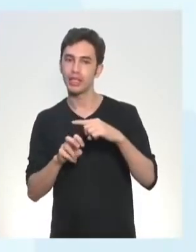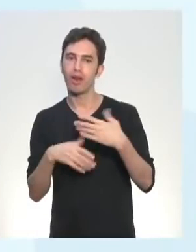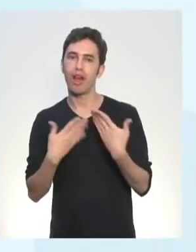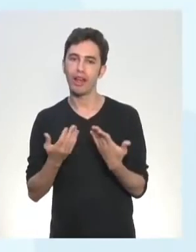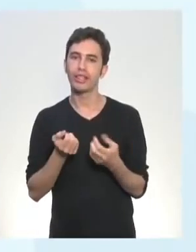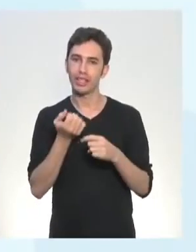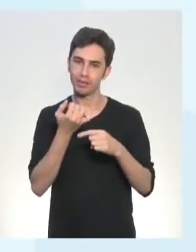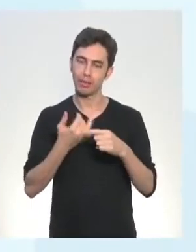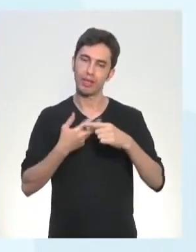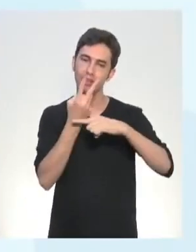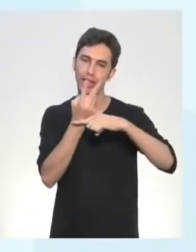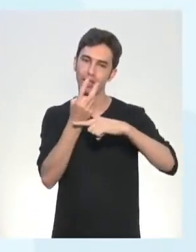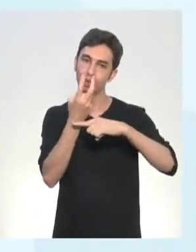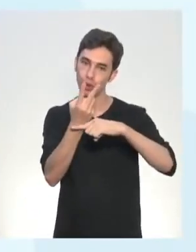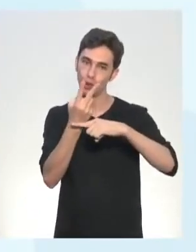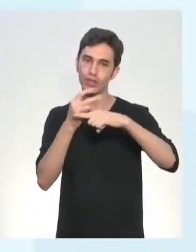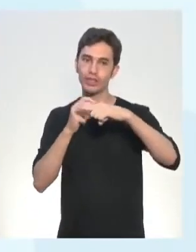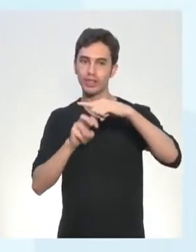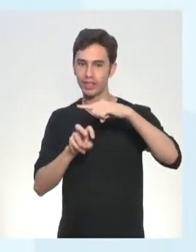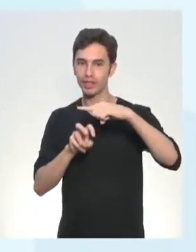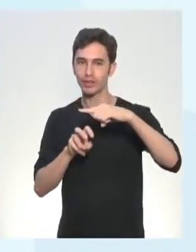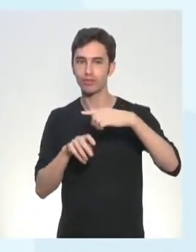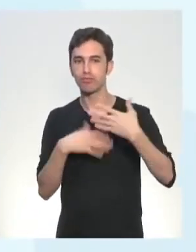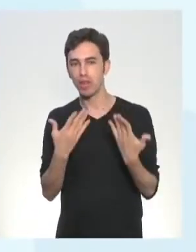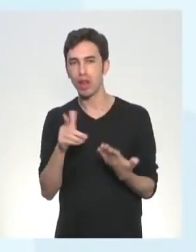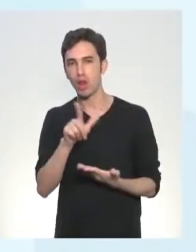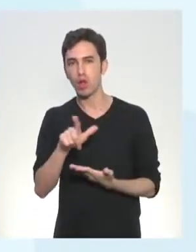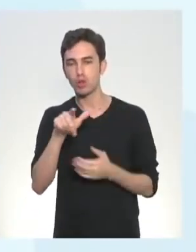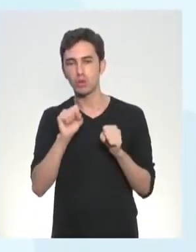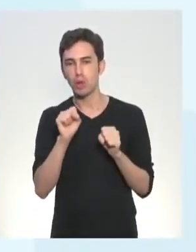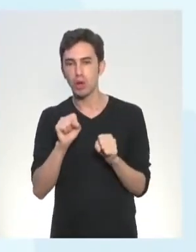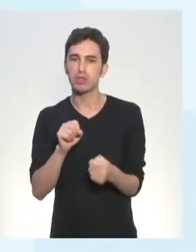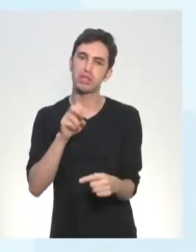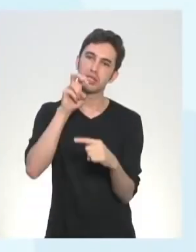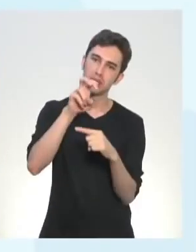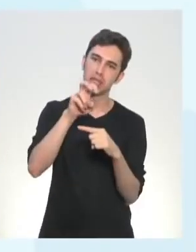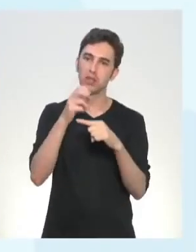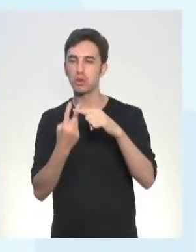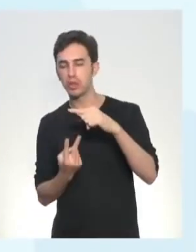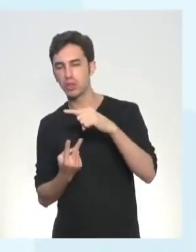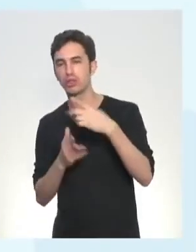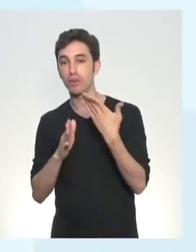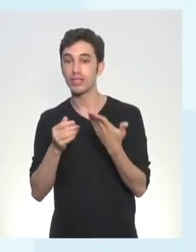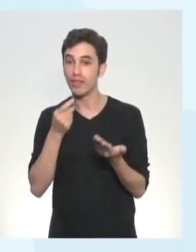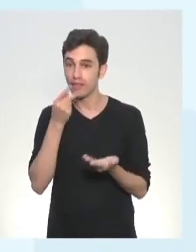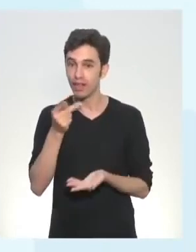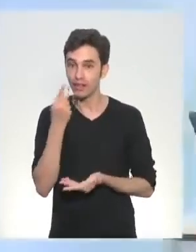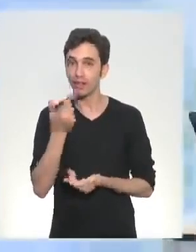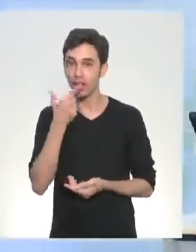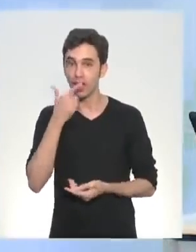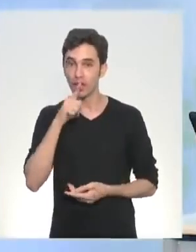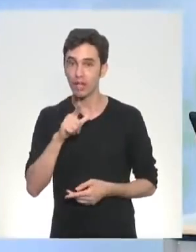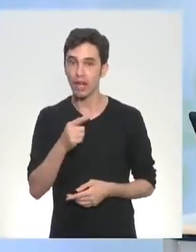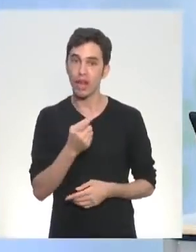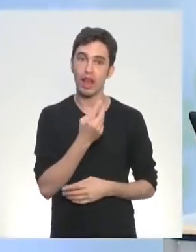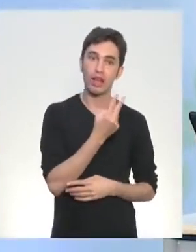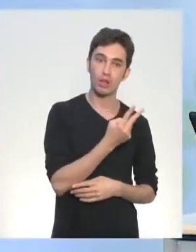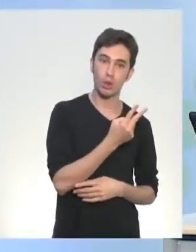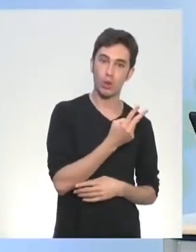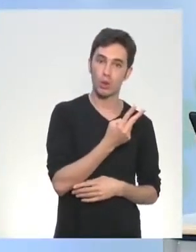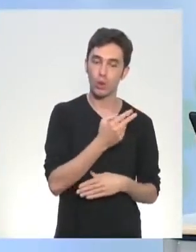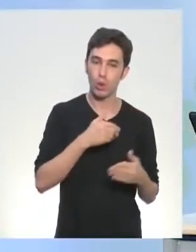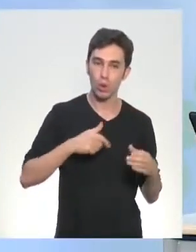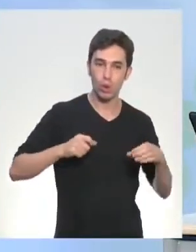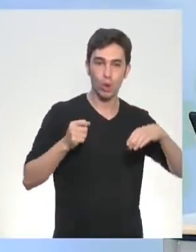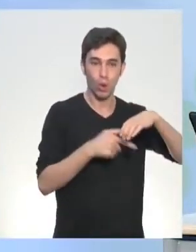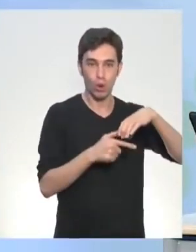resposta aí, que é 2/5. Claro que poderia ser pegadinha 5 em 2, mas tá falando que é a quantidade de gols pela quantidade de chutes. Então, em cima é